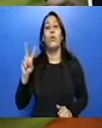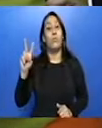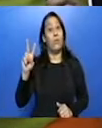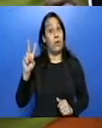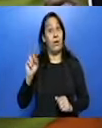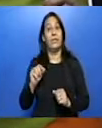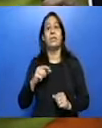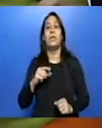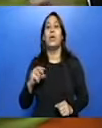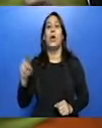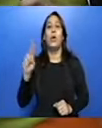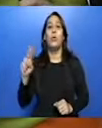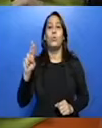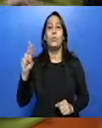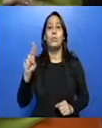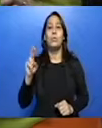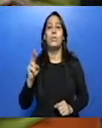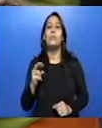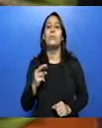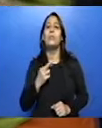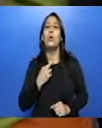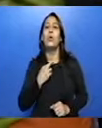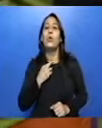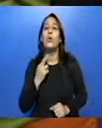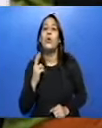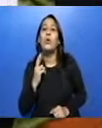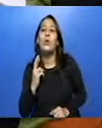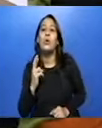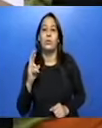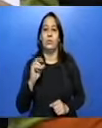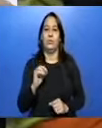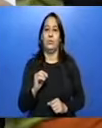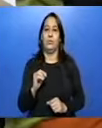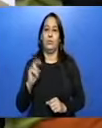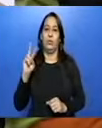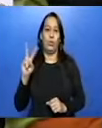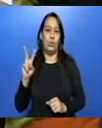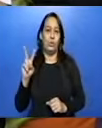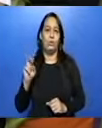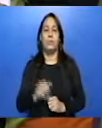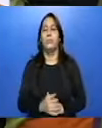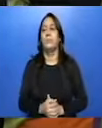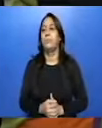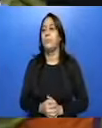usamos dois R para ter esse som forte. Vamos escrever